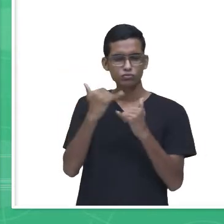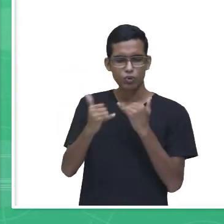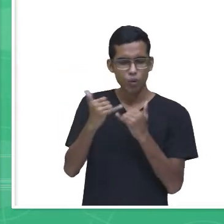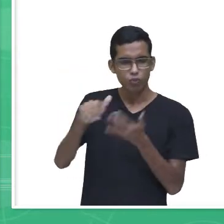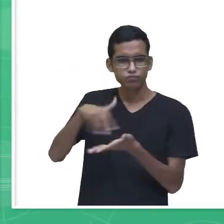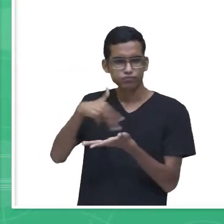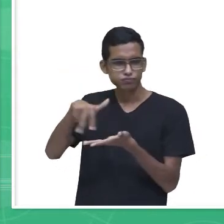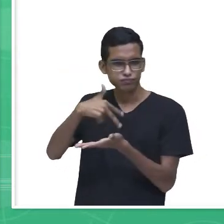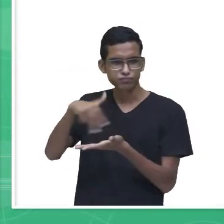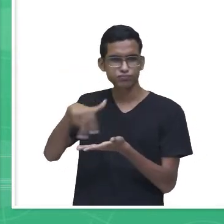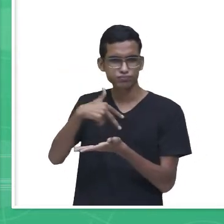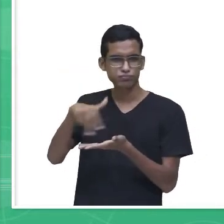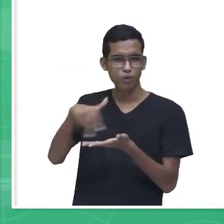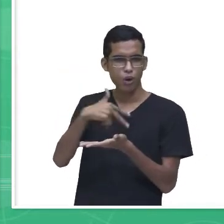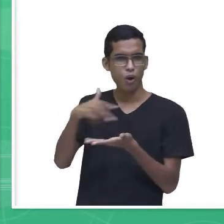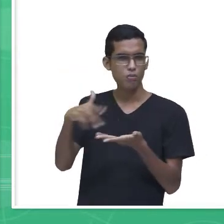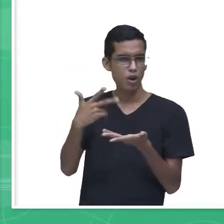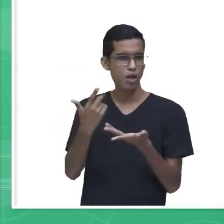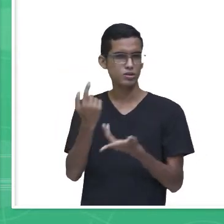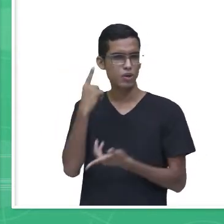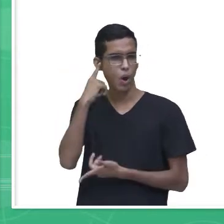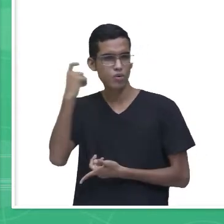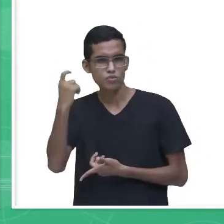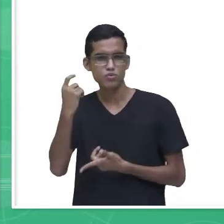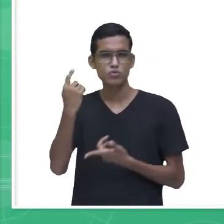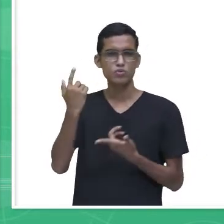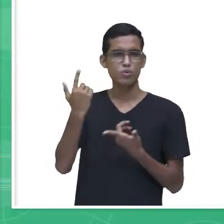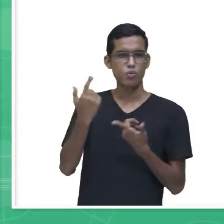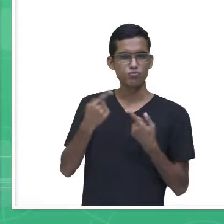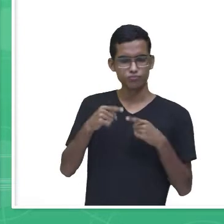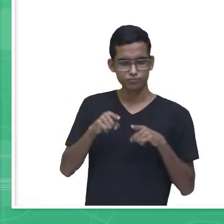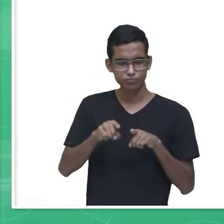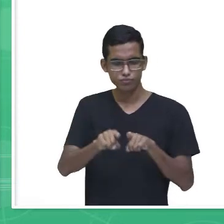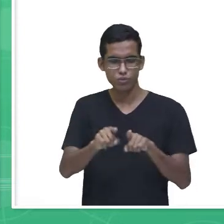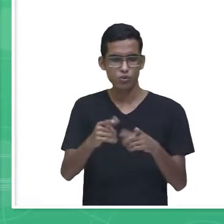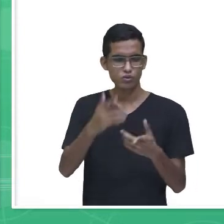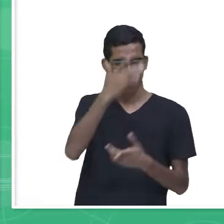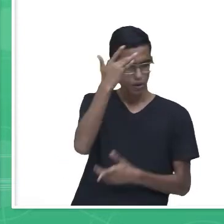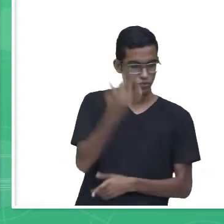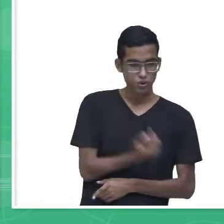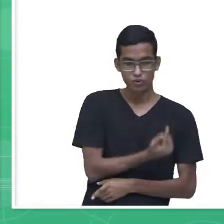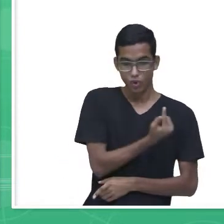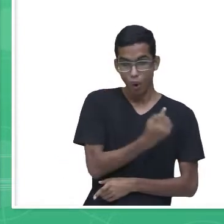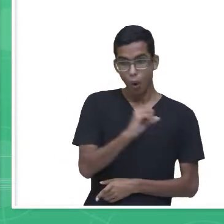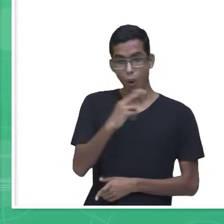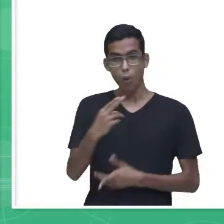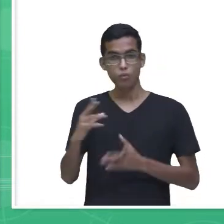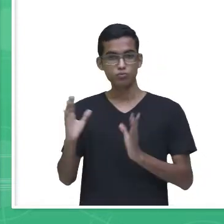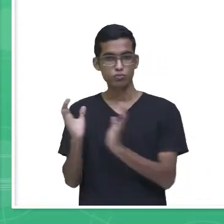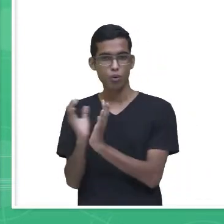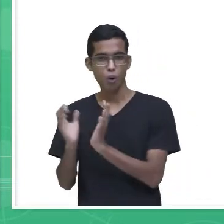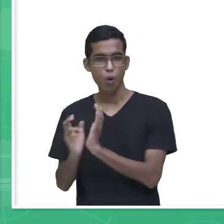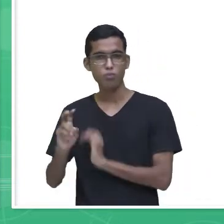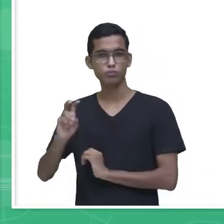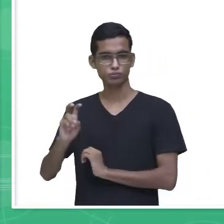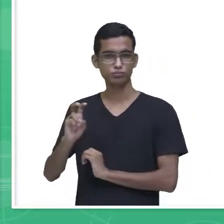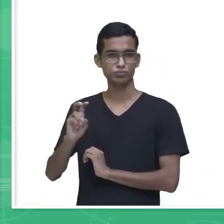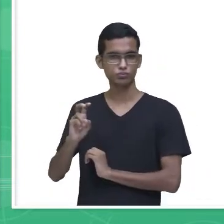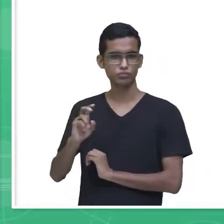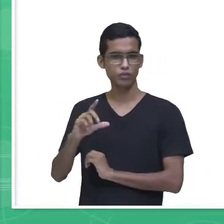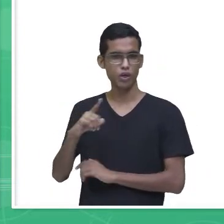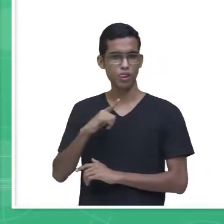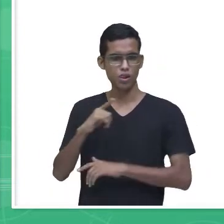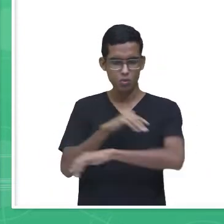isoladamente ou em quintetos, né? As ginastas se apresentam em um tablado com aros,